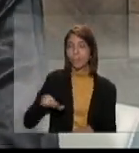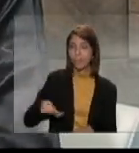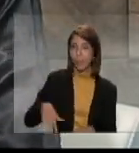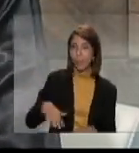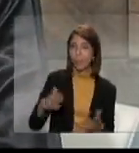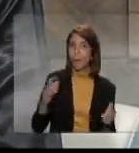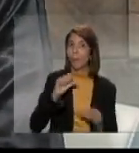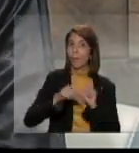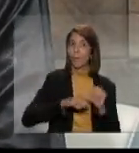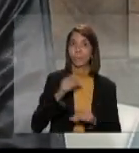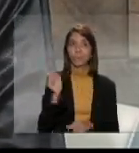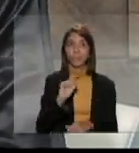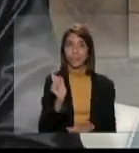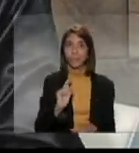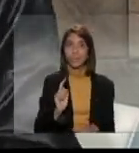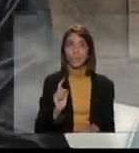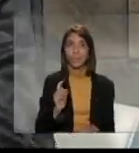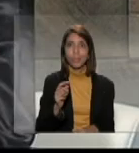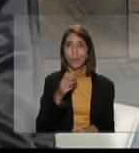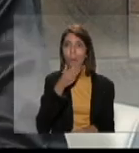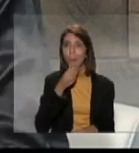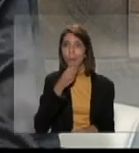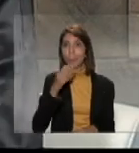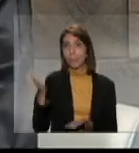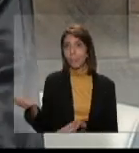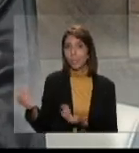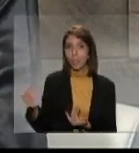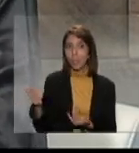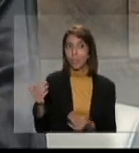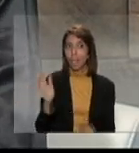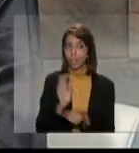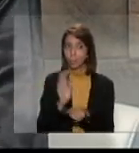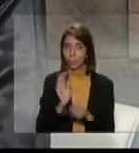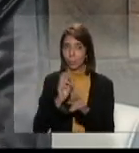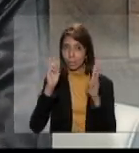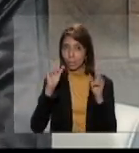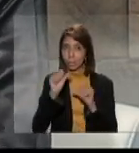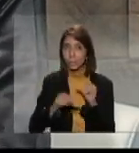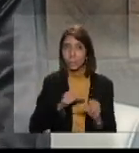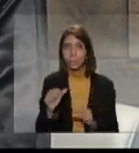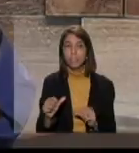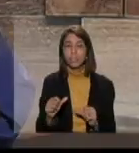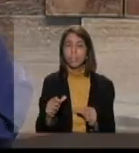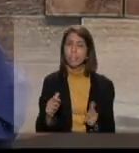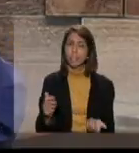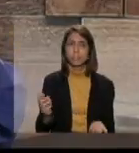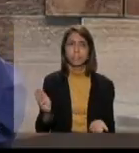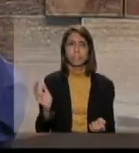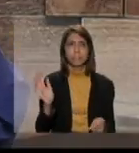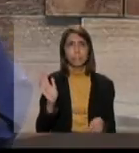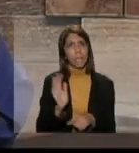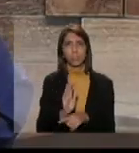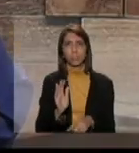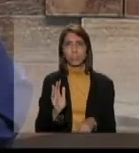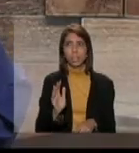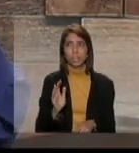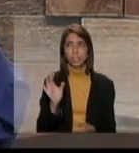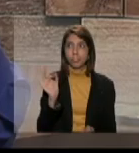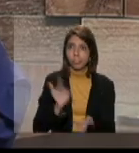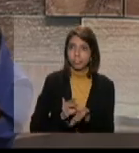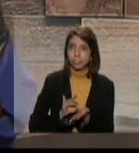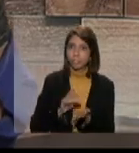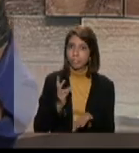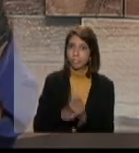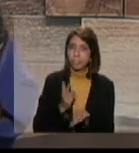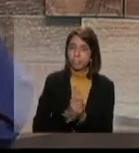você acha que isso aí foi um fã interessante trazer esse tema ajudou nessa questão ajuda ajuda não não é